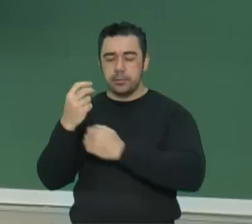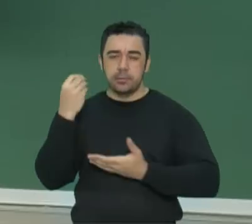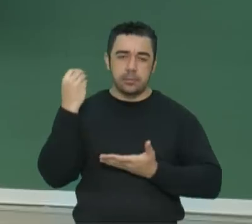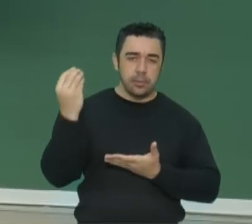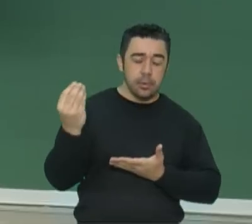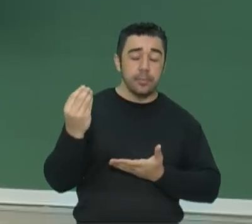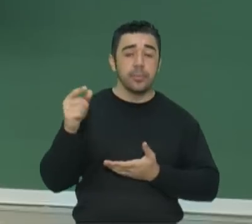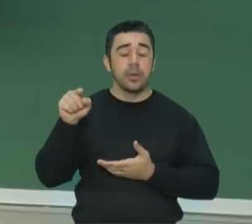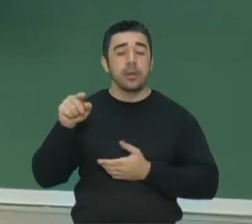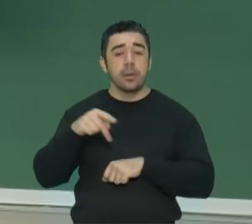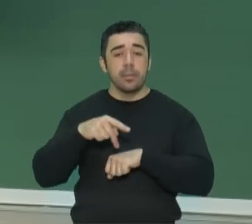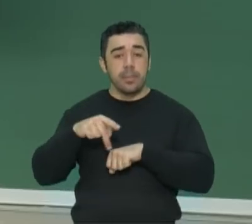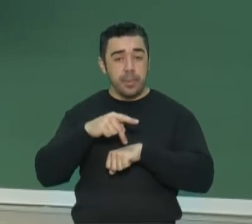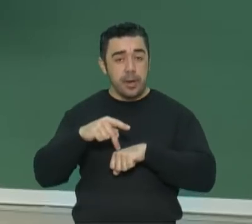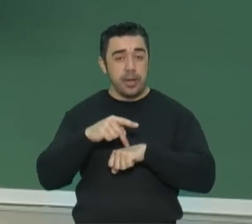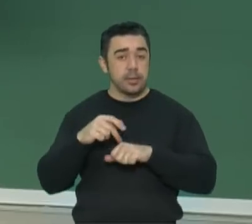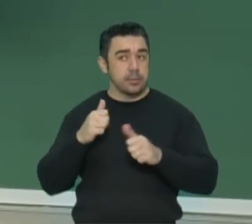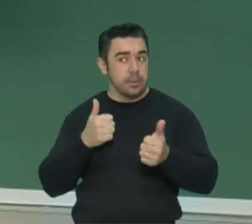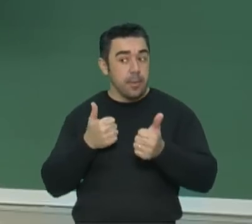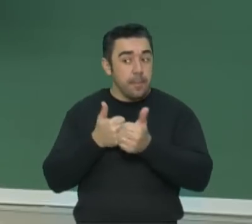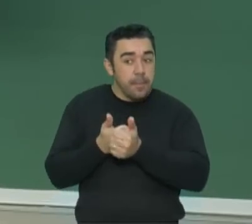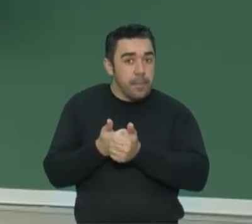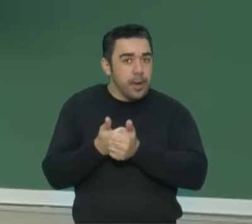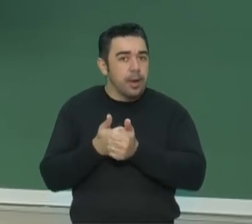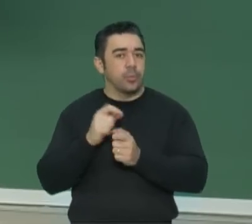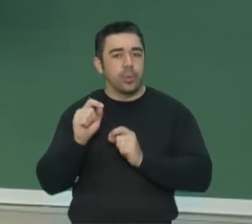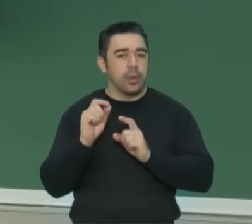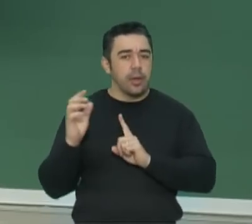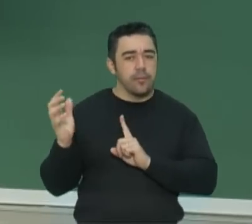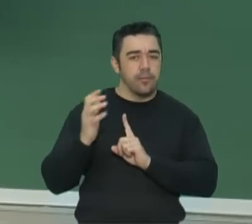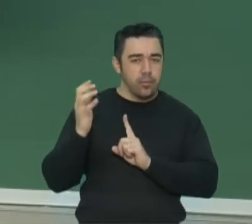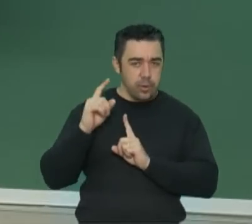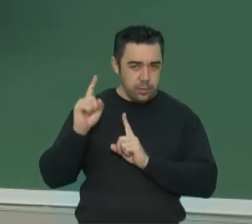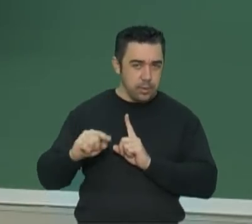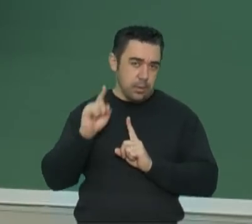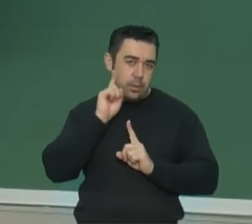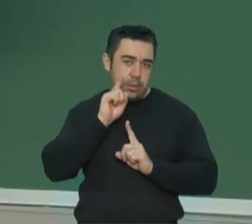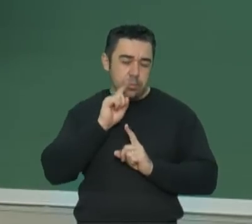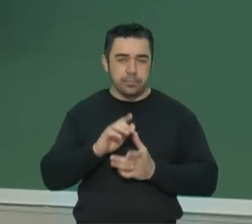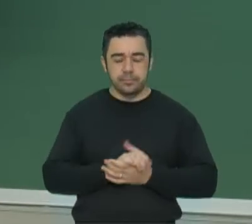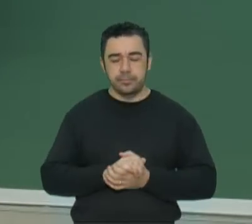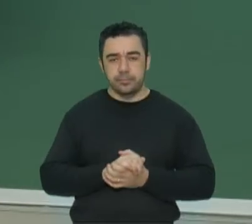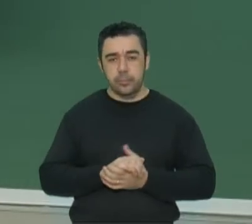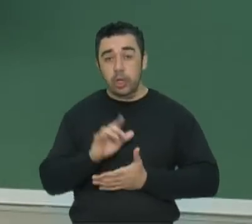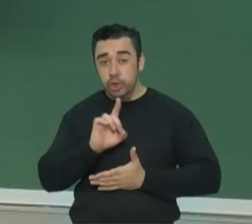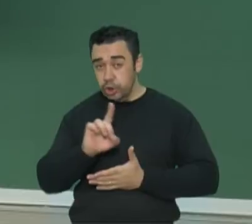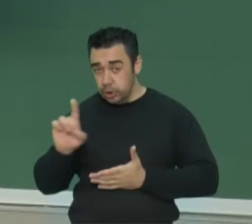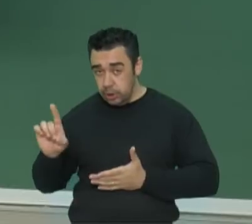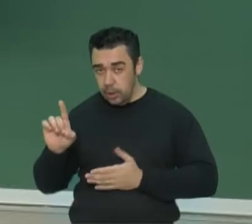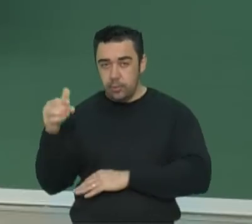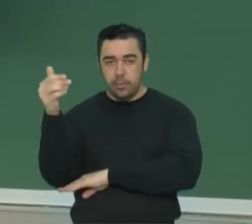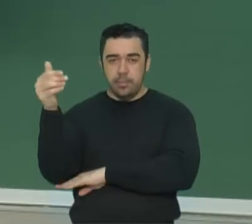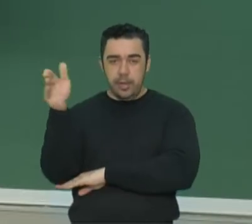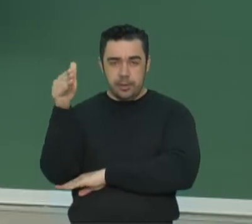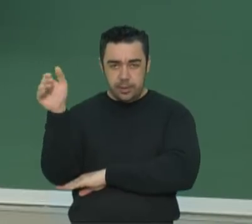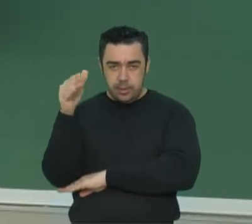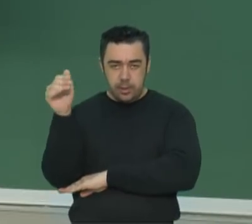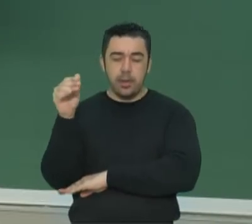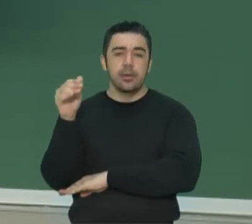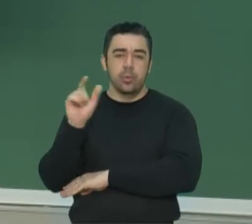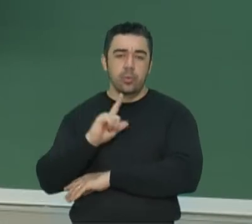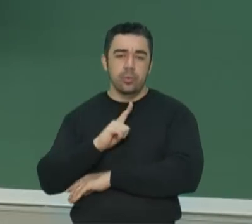países ficassem mais ao lado ou sob influência dos Estados Unidos. Do seu lado direito, a bandeira da União